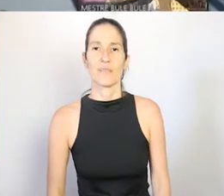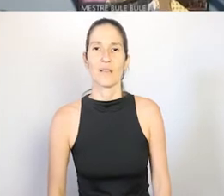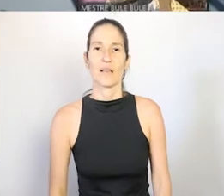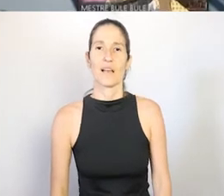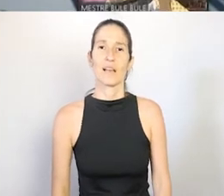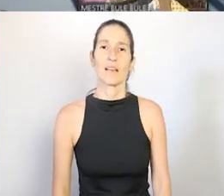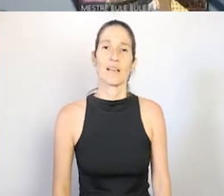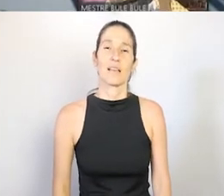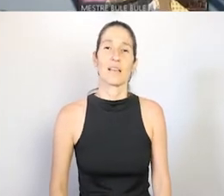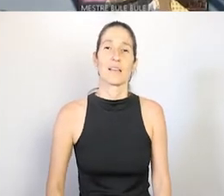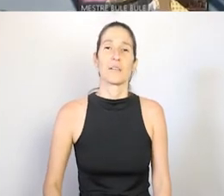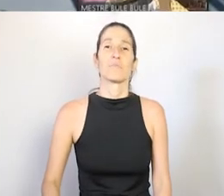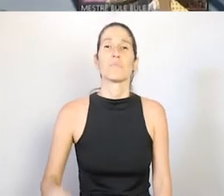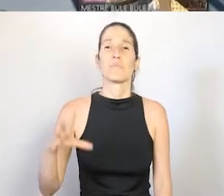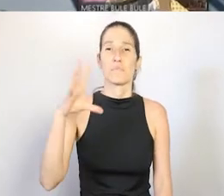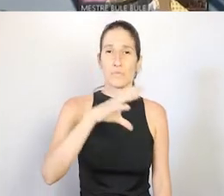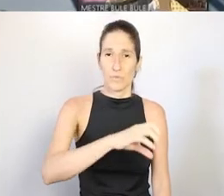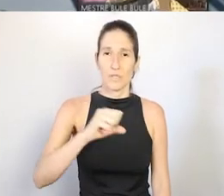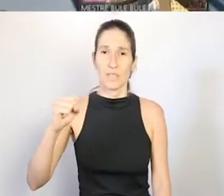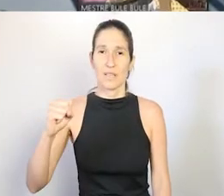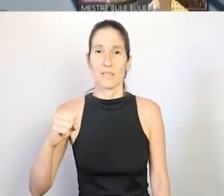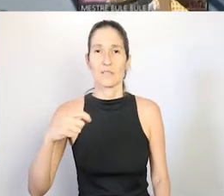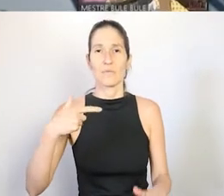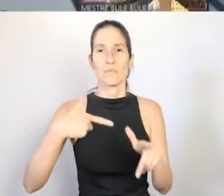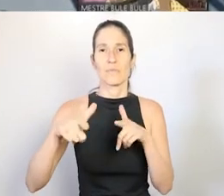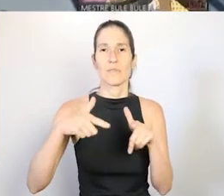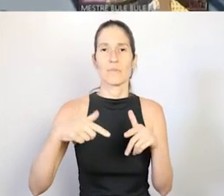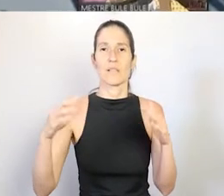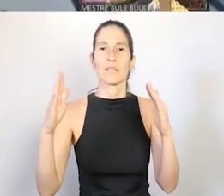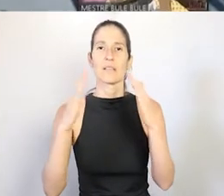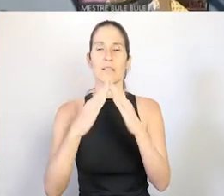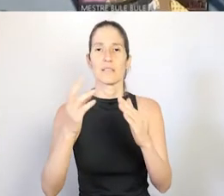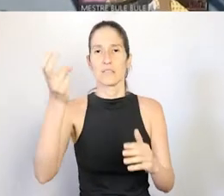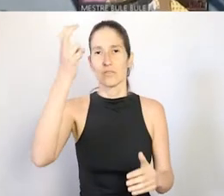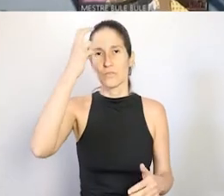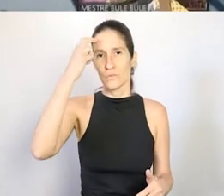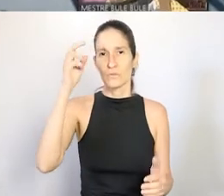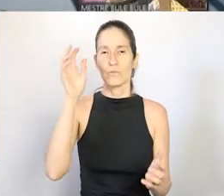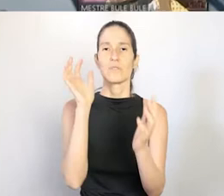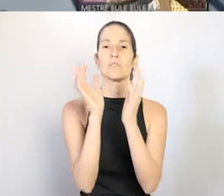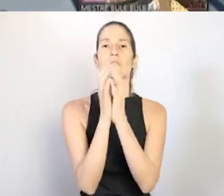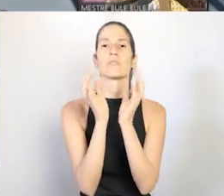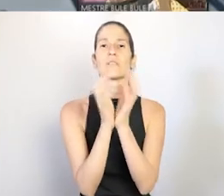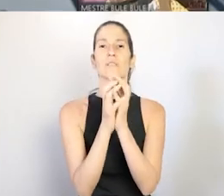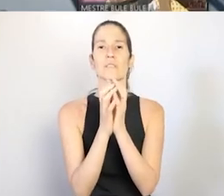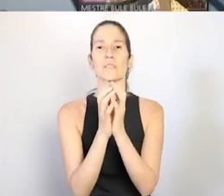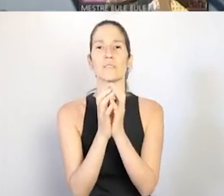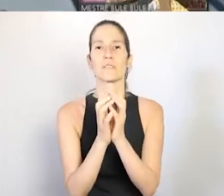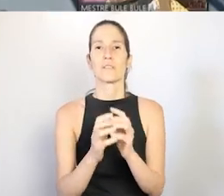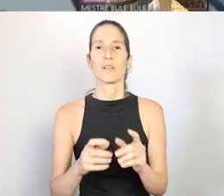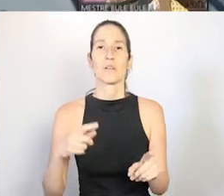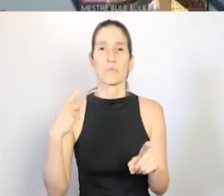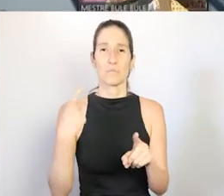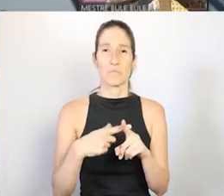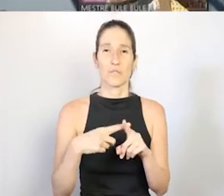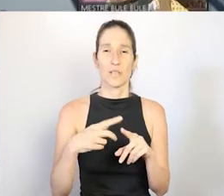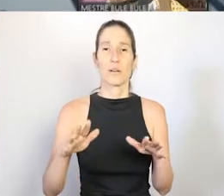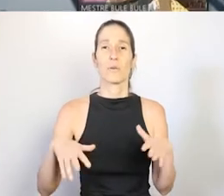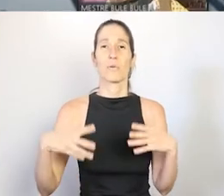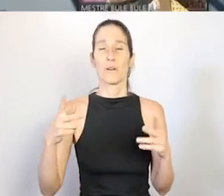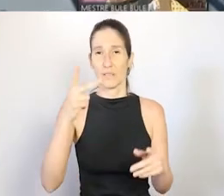na Casa da Cultura no Recife. Não porque eu não queria cozinhar, mas como chegava peronista,